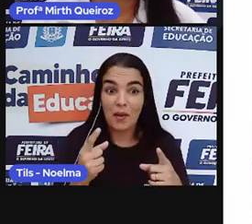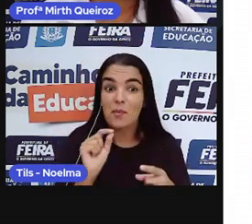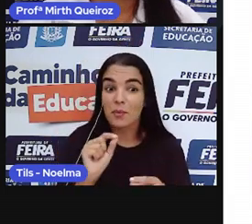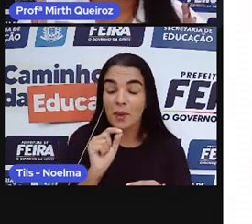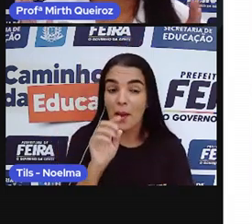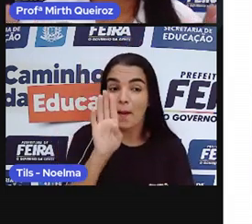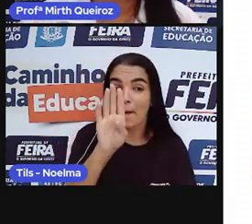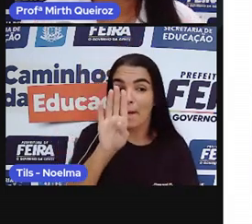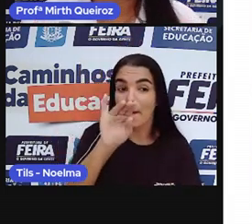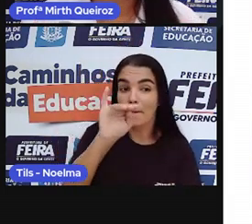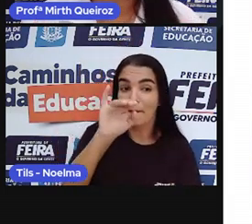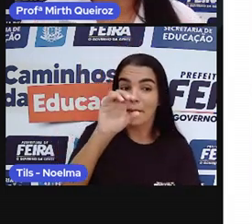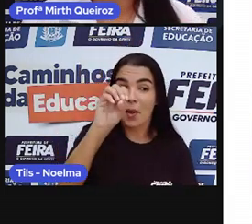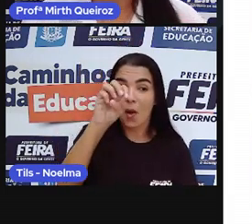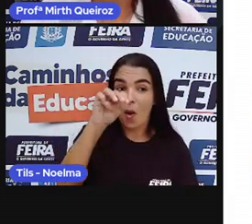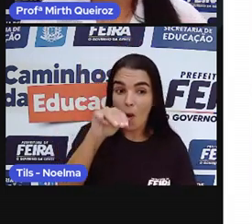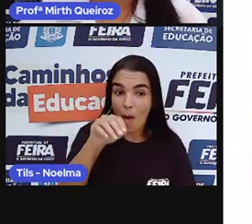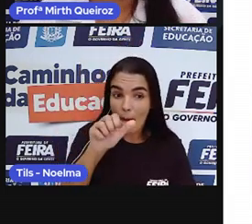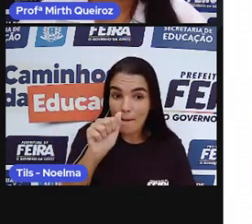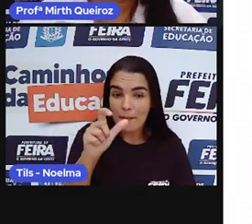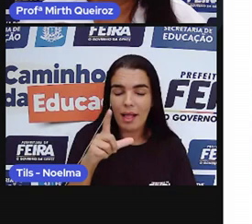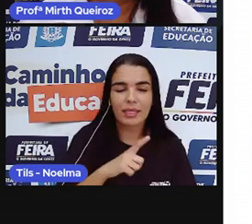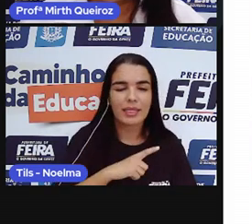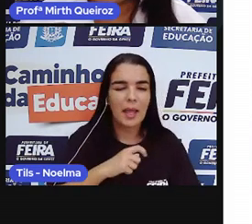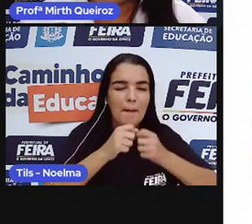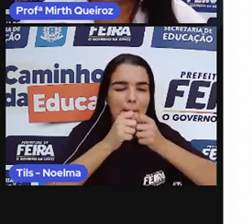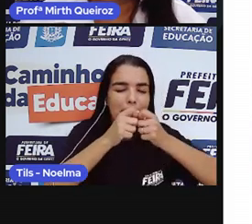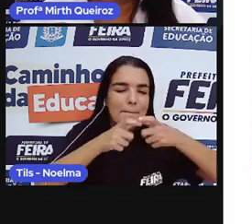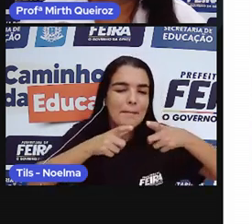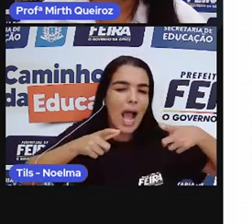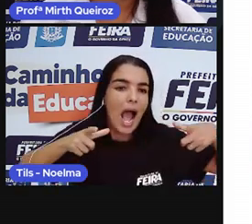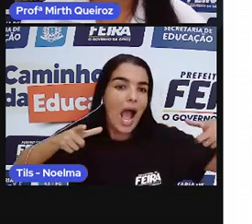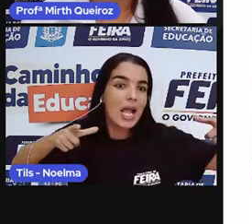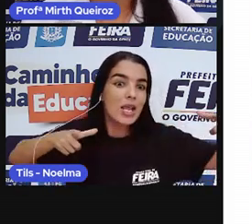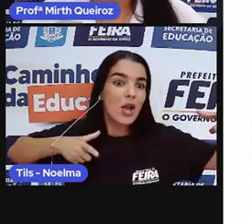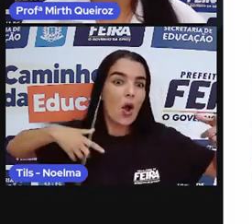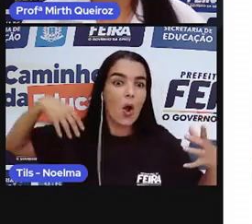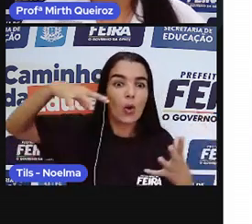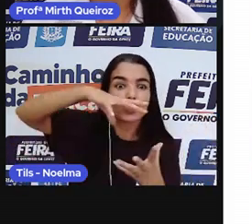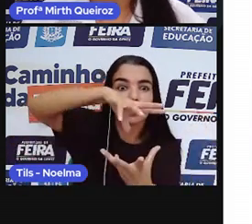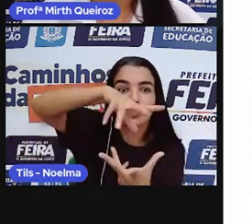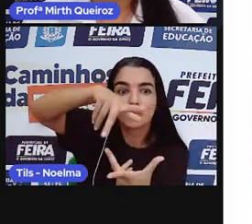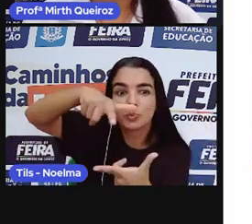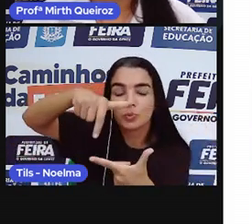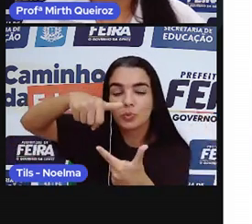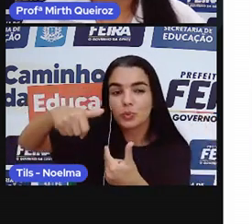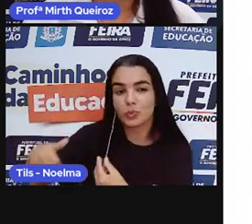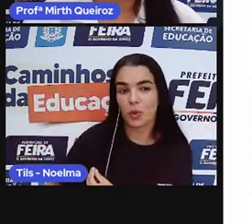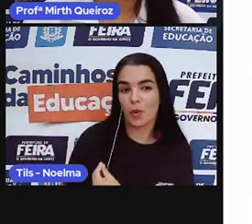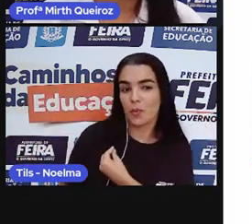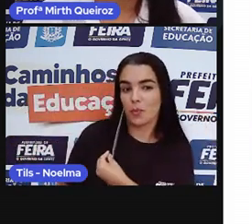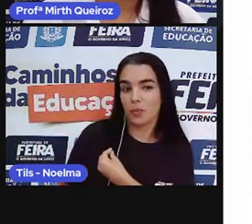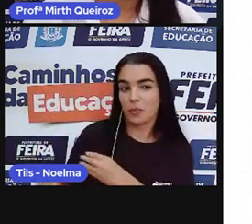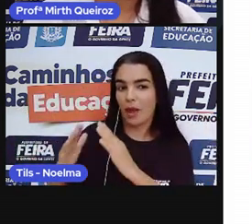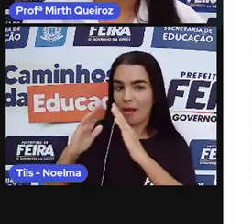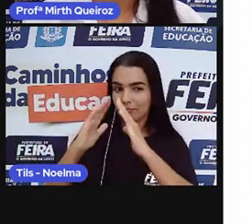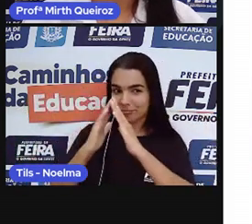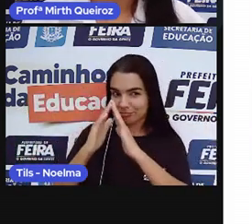do mundo. E hoje, nesta aula, você vai assistir um trecho do